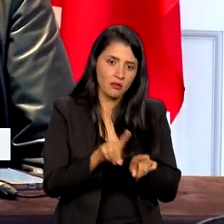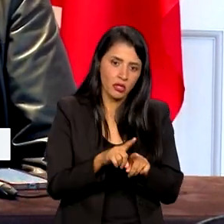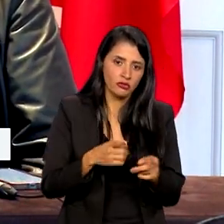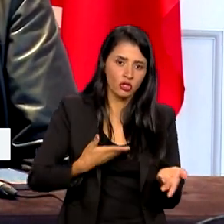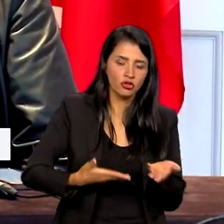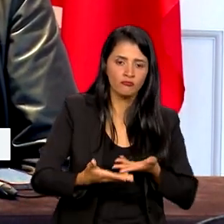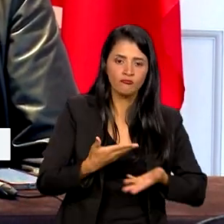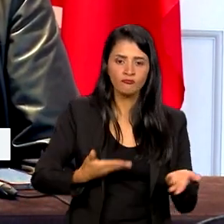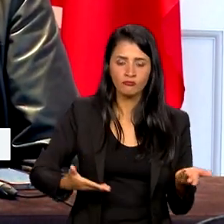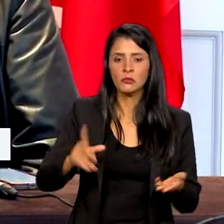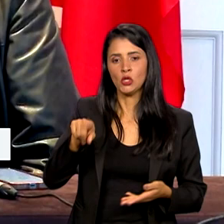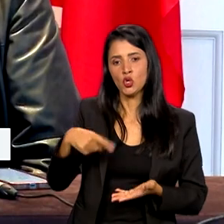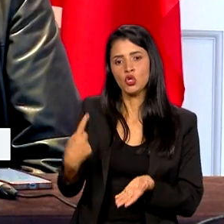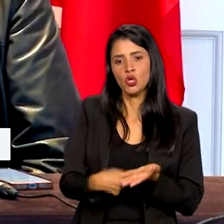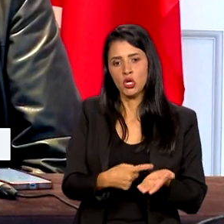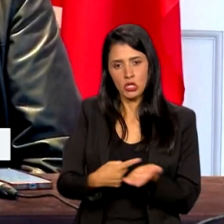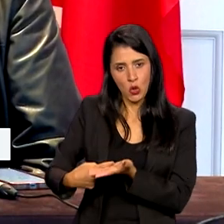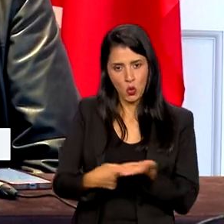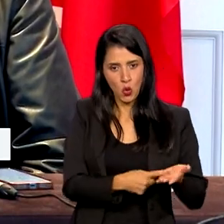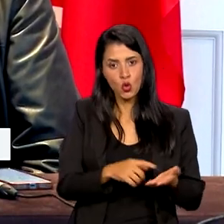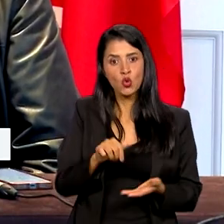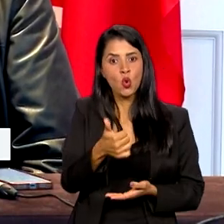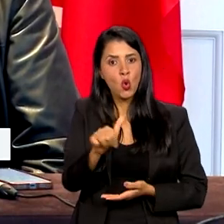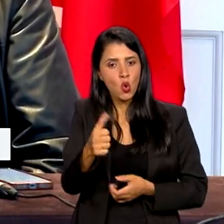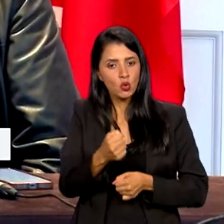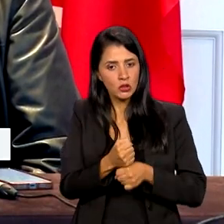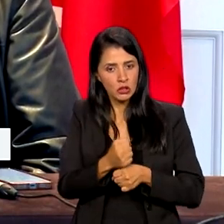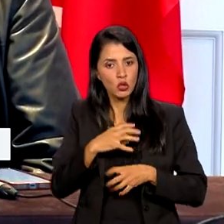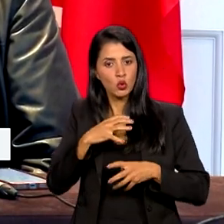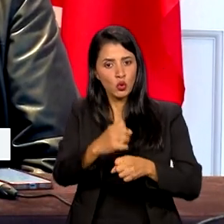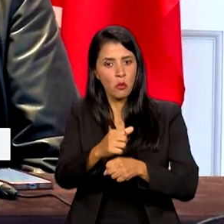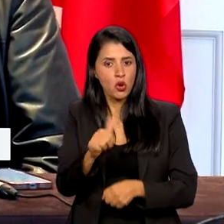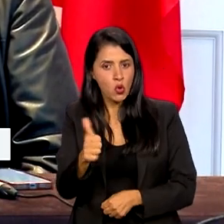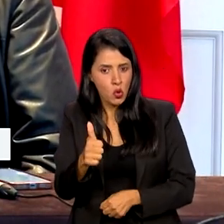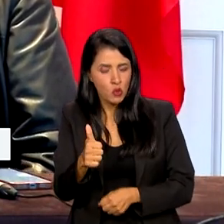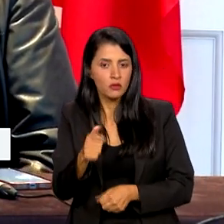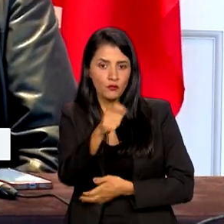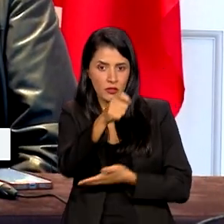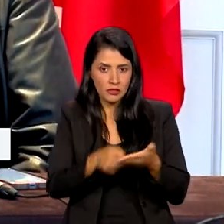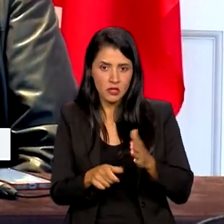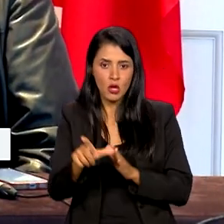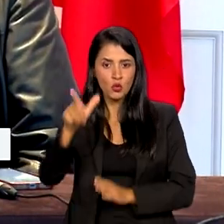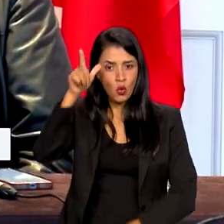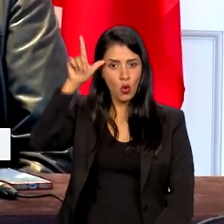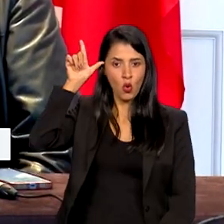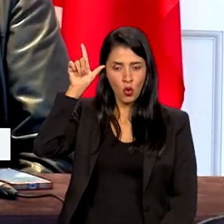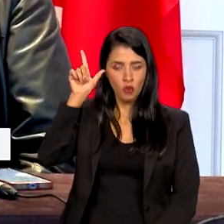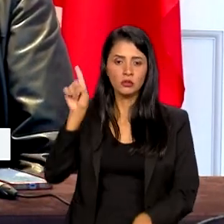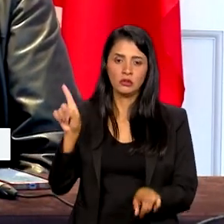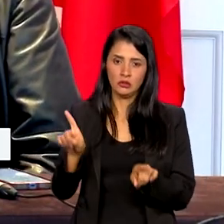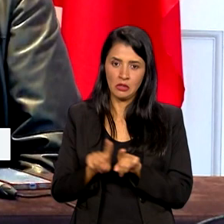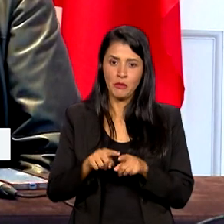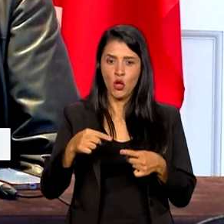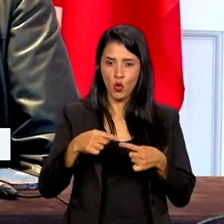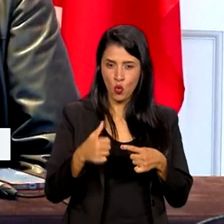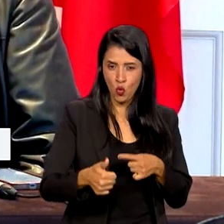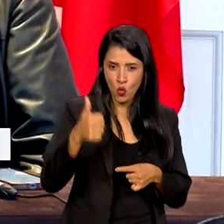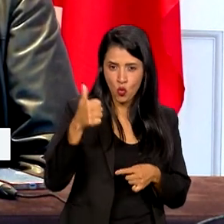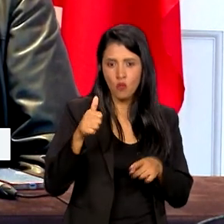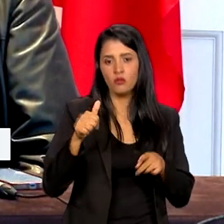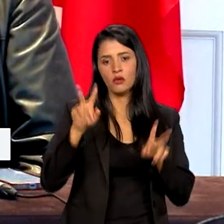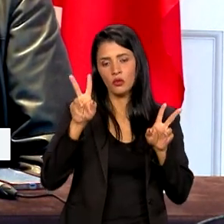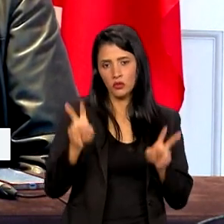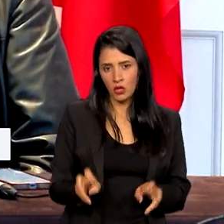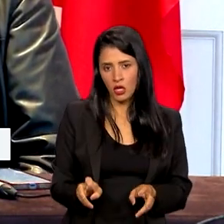acho que os acordos, 11 acordos que foram assinados ontem, e particularmente o acordo que trata, por exemplo,